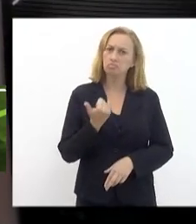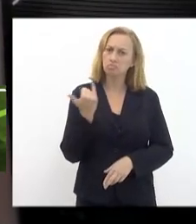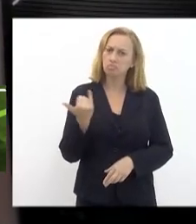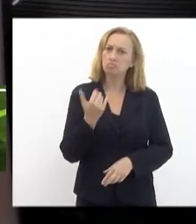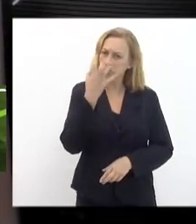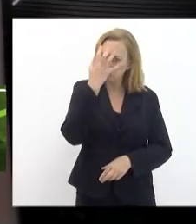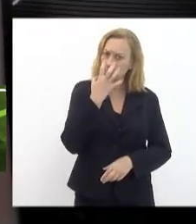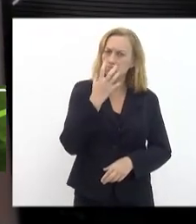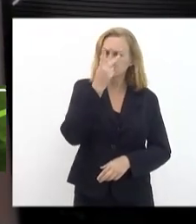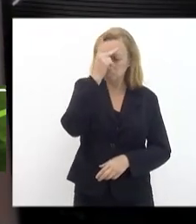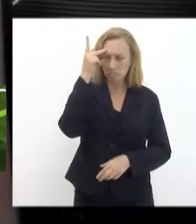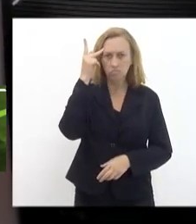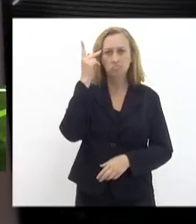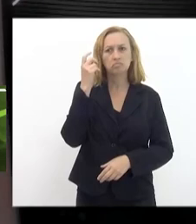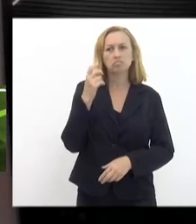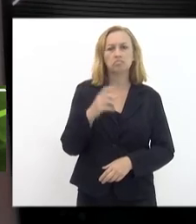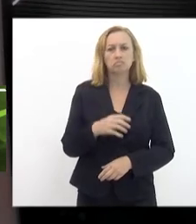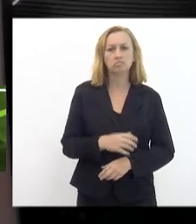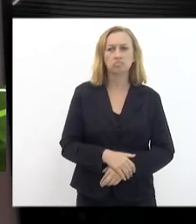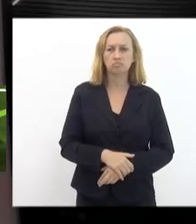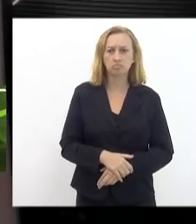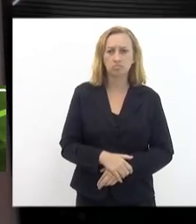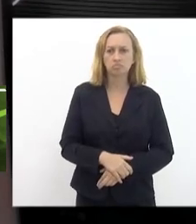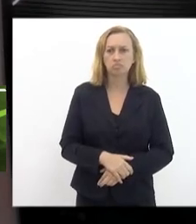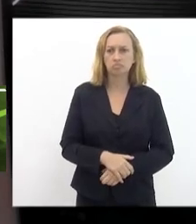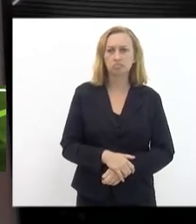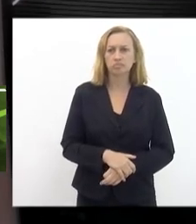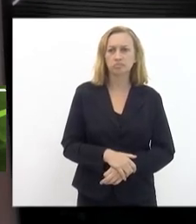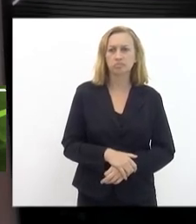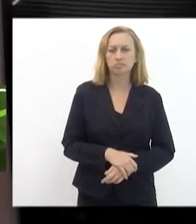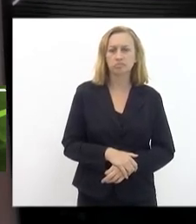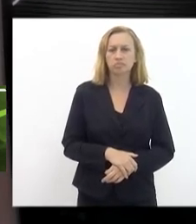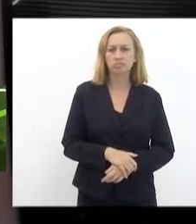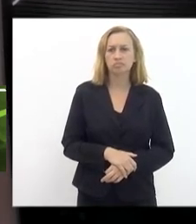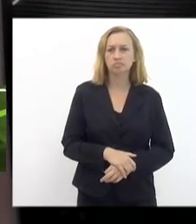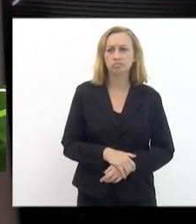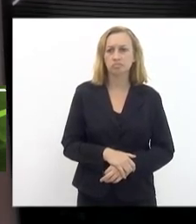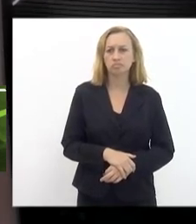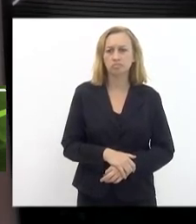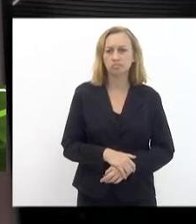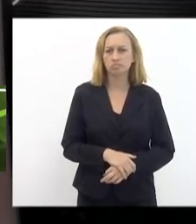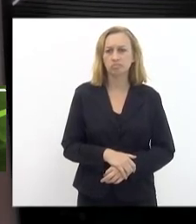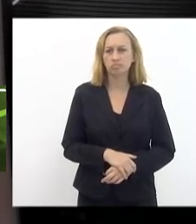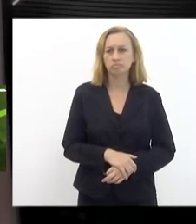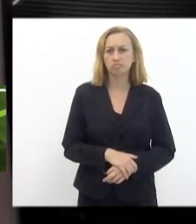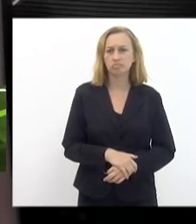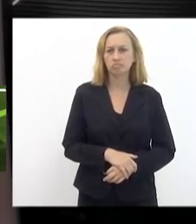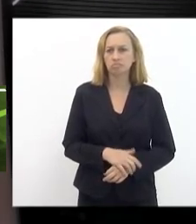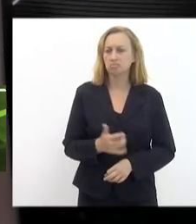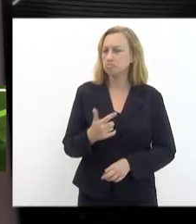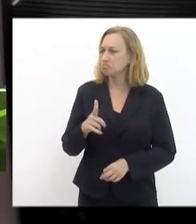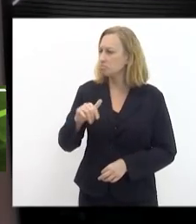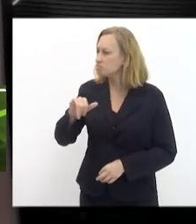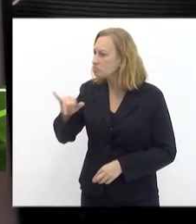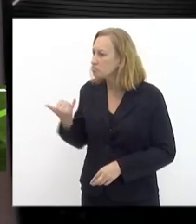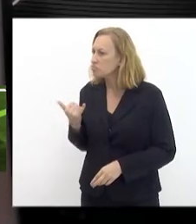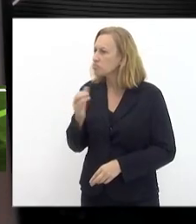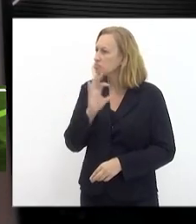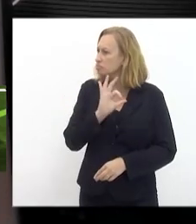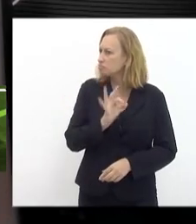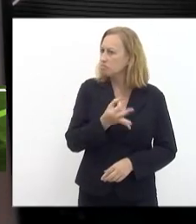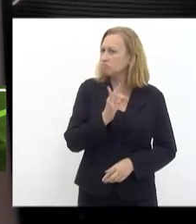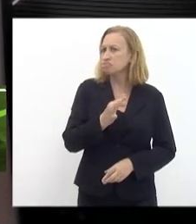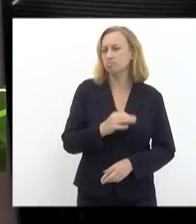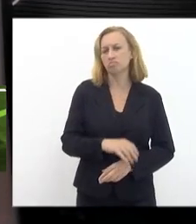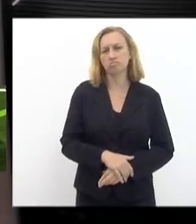pessoas sérias é conhecido a mente pela sua especialização sem pelo aproveitamento que devia ter